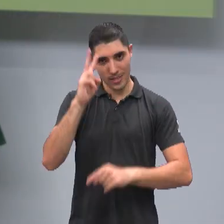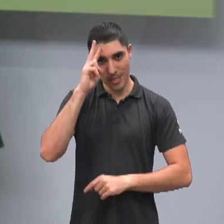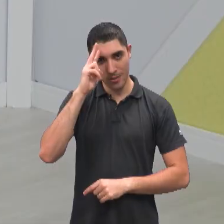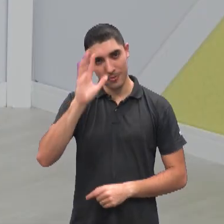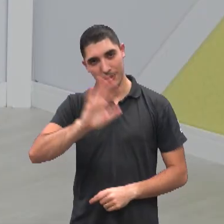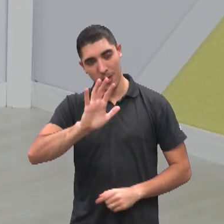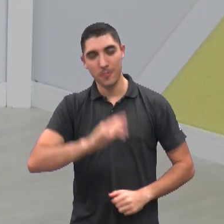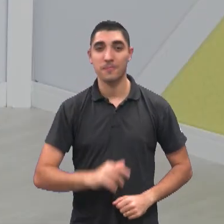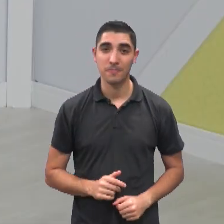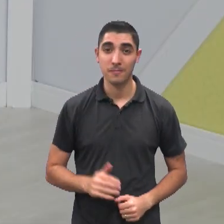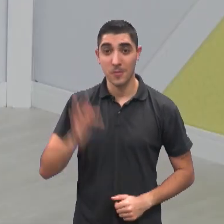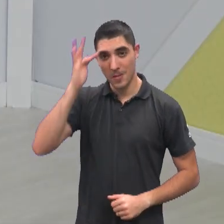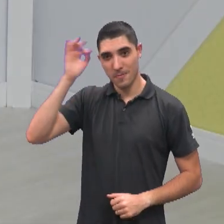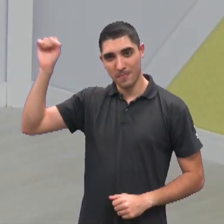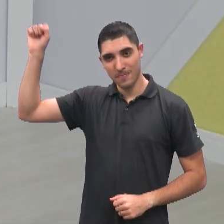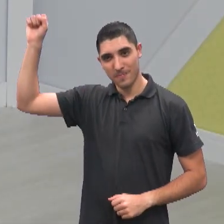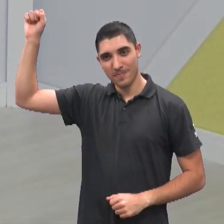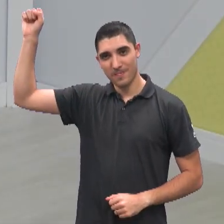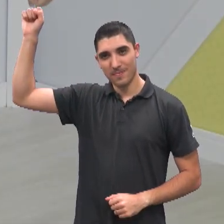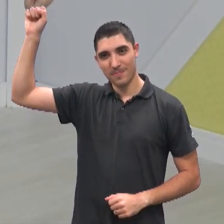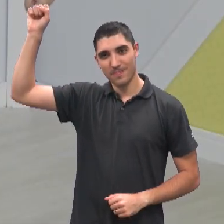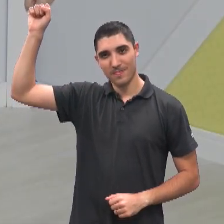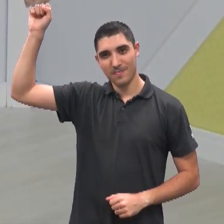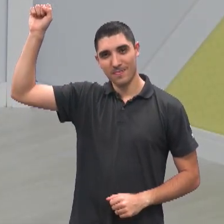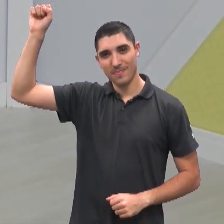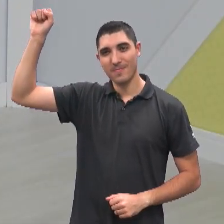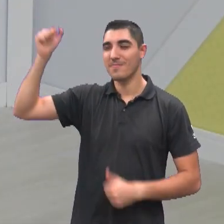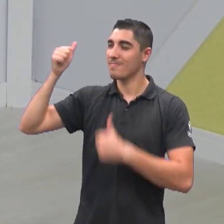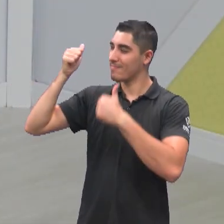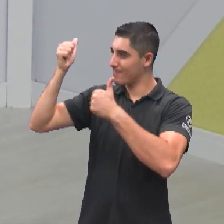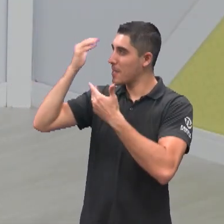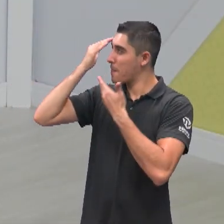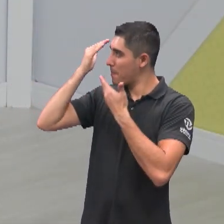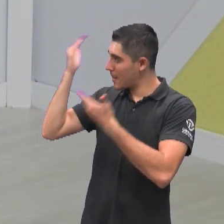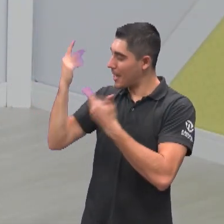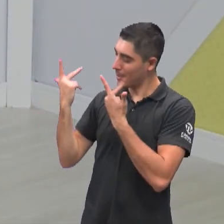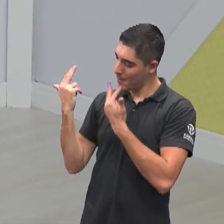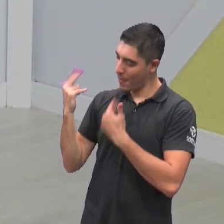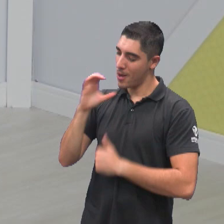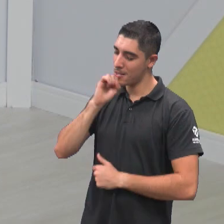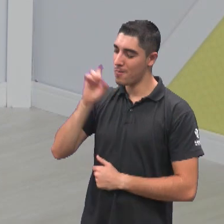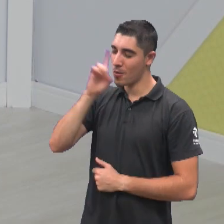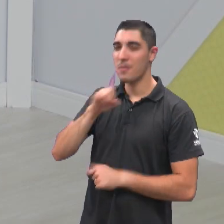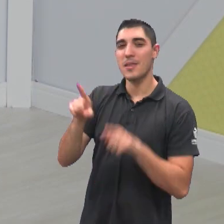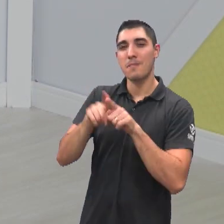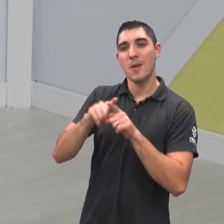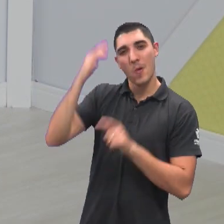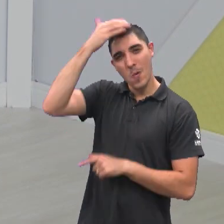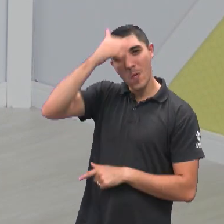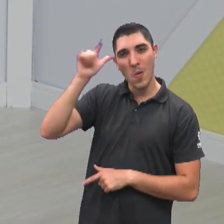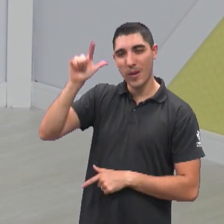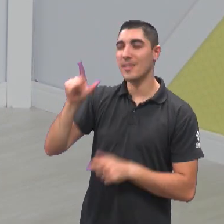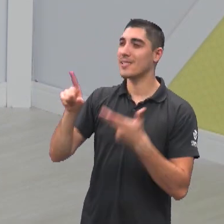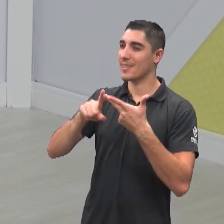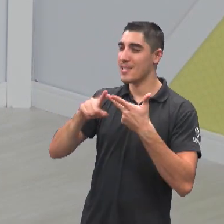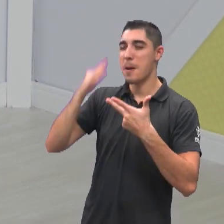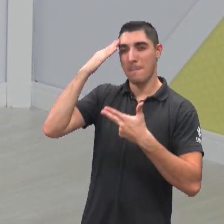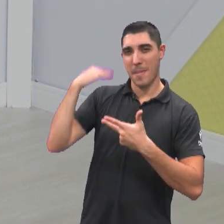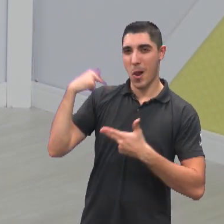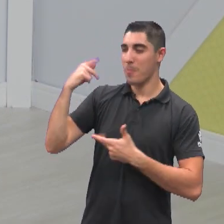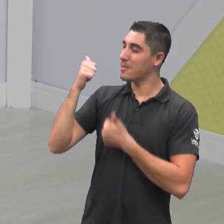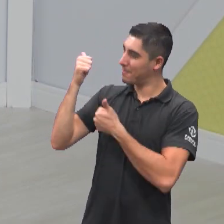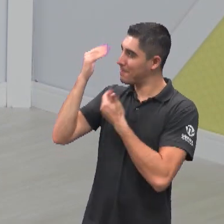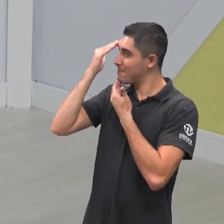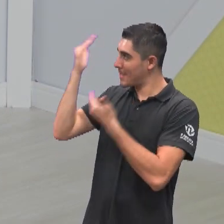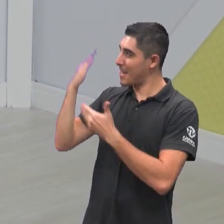Tchau. Luizão, um grande abraço para você também. Ótimo final de semana para você, para o nosso mascotinho, para dona Paloma. Para